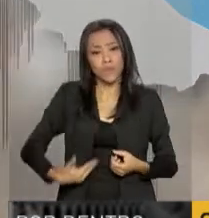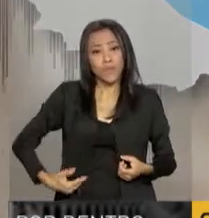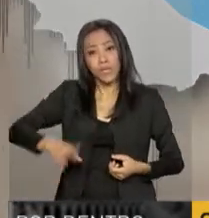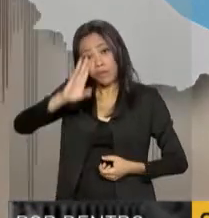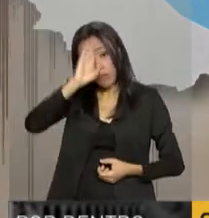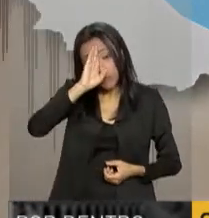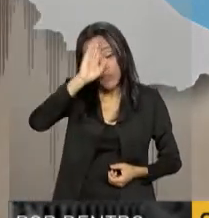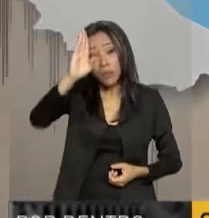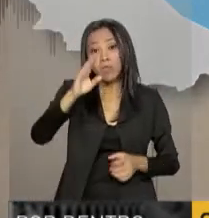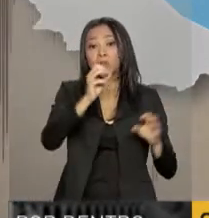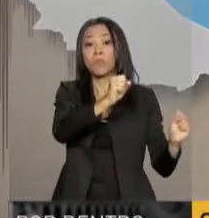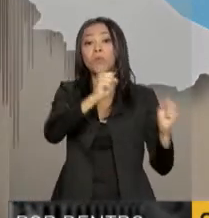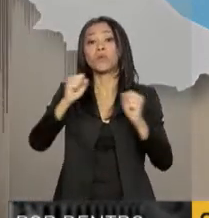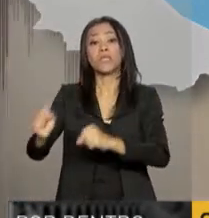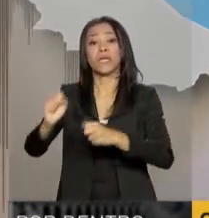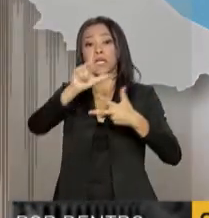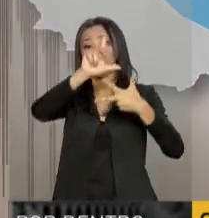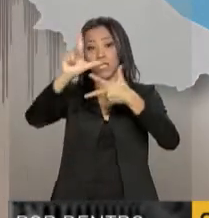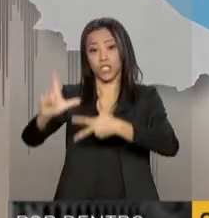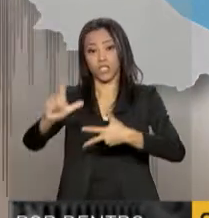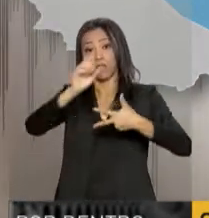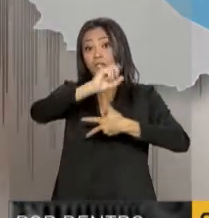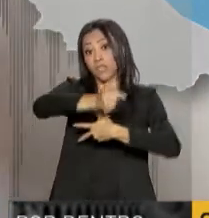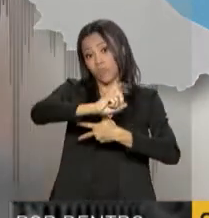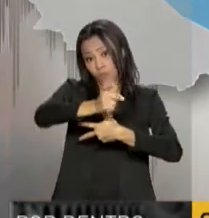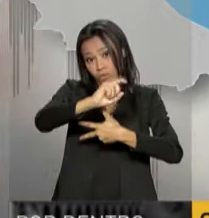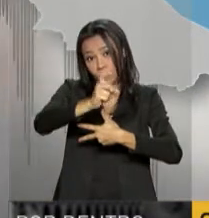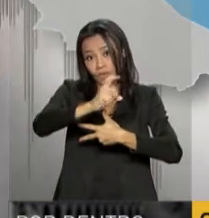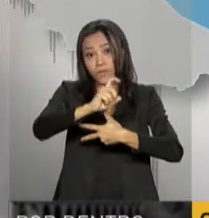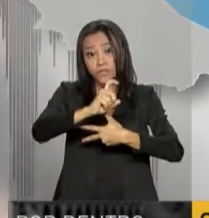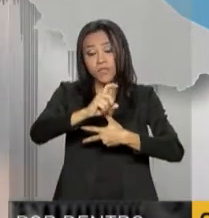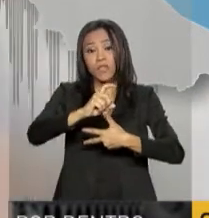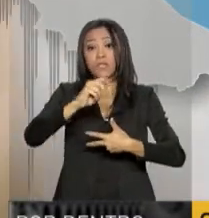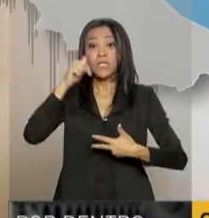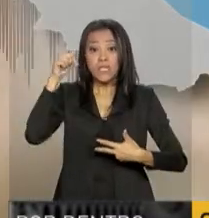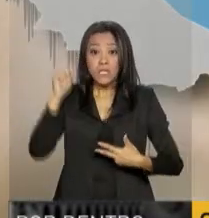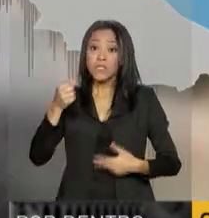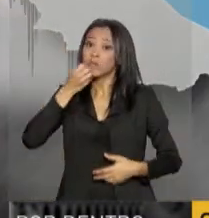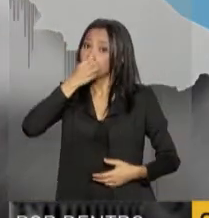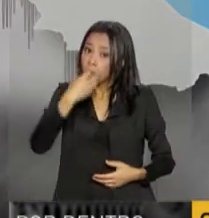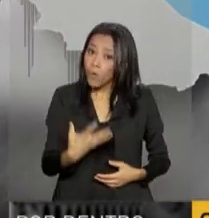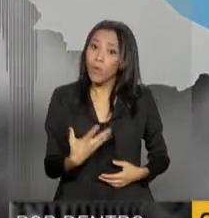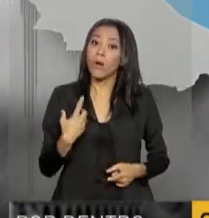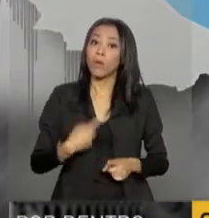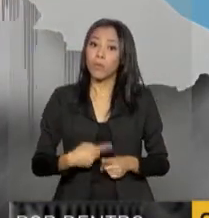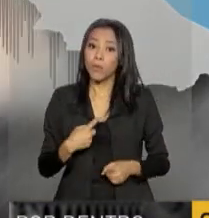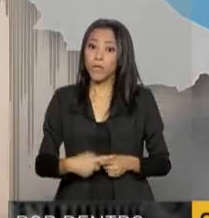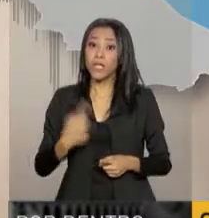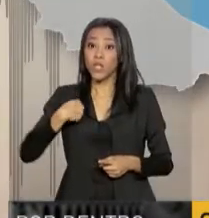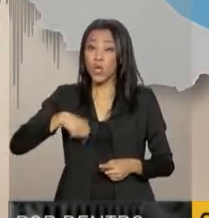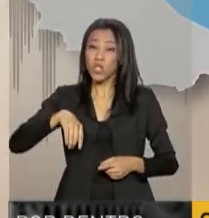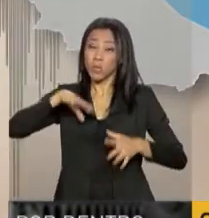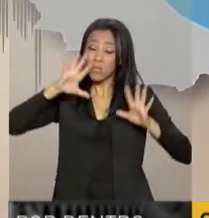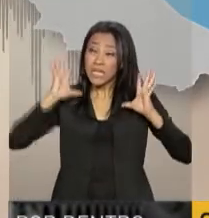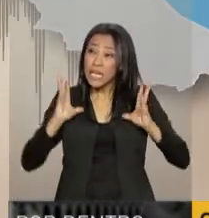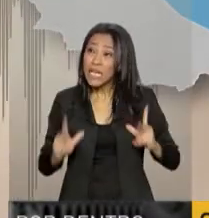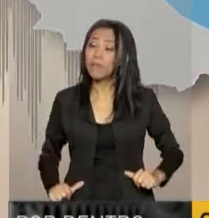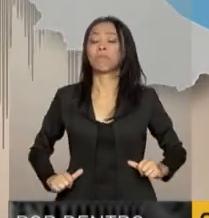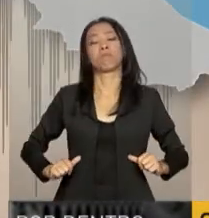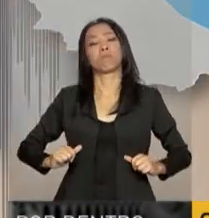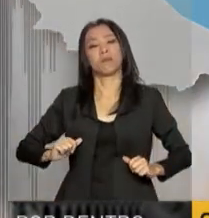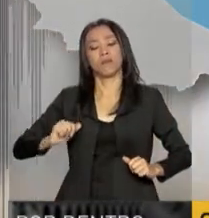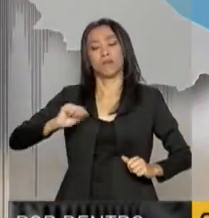legislativo e no poder executivo isso é muito bom porque nós estamos limpando o brasil e